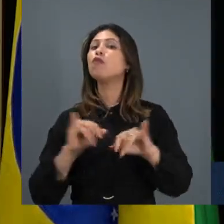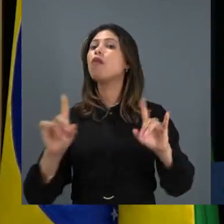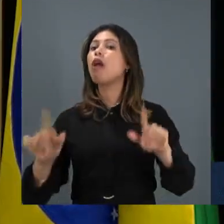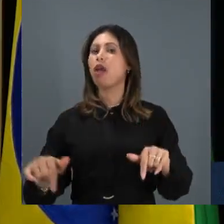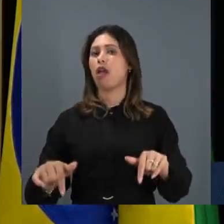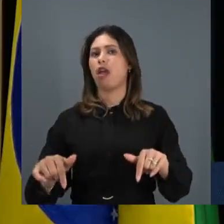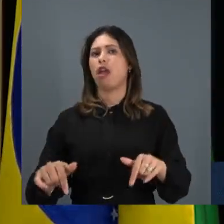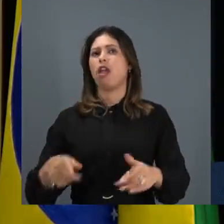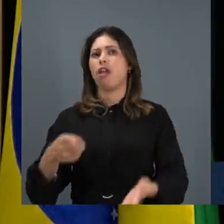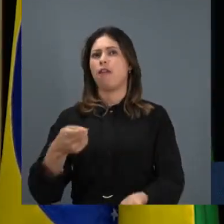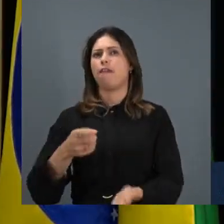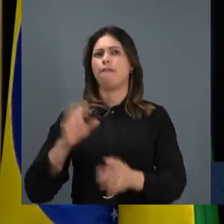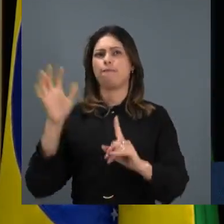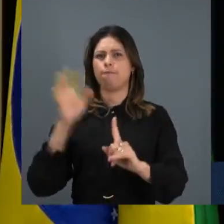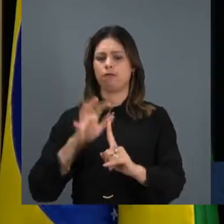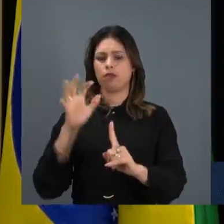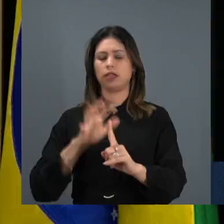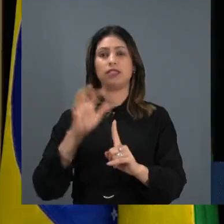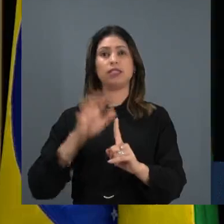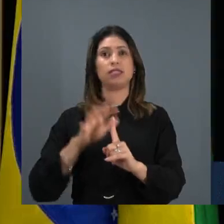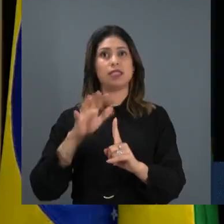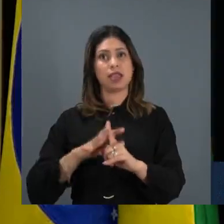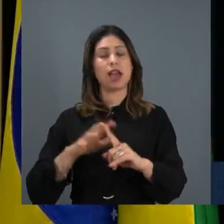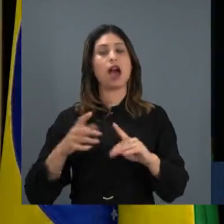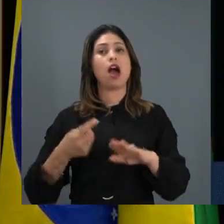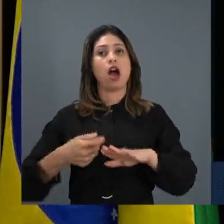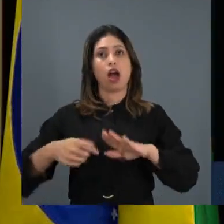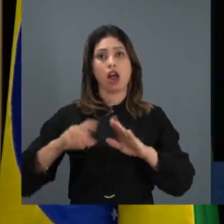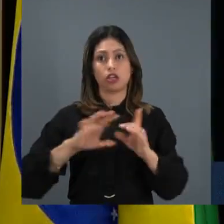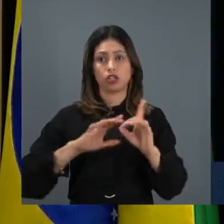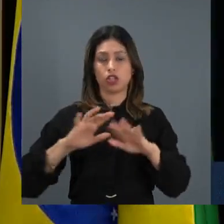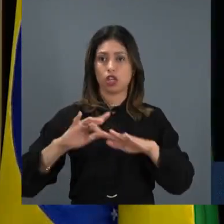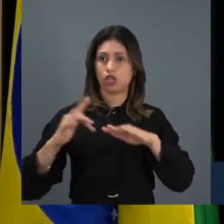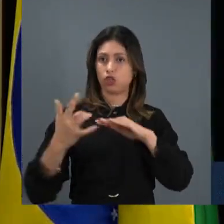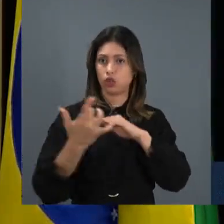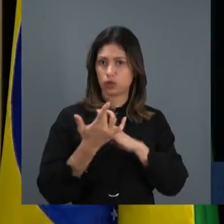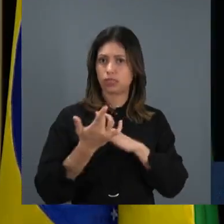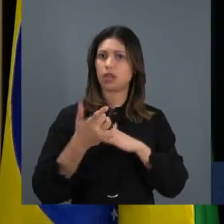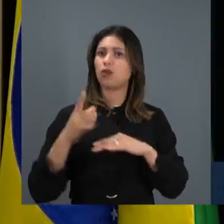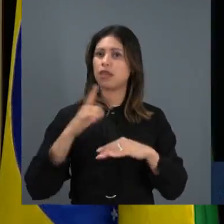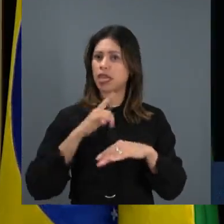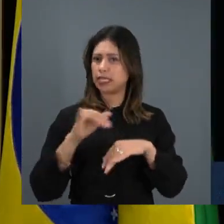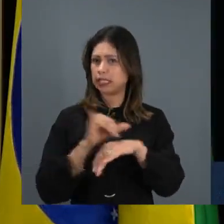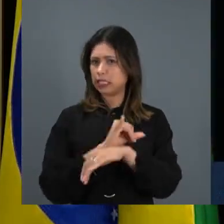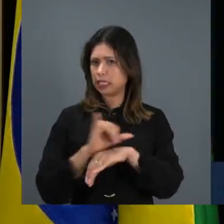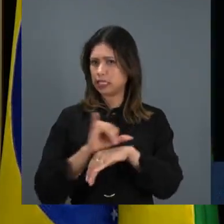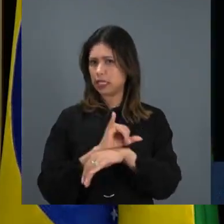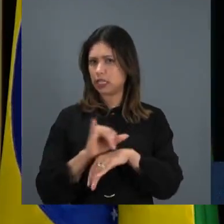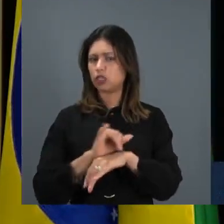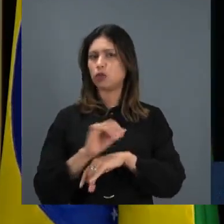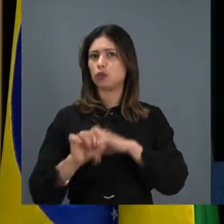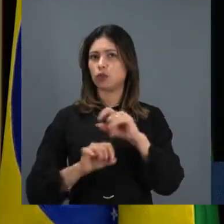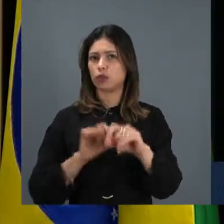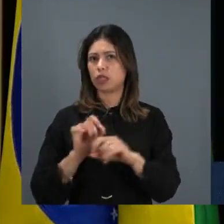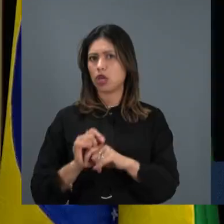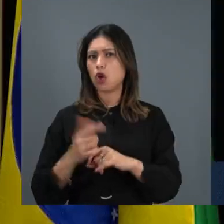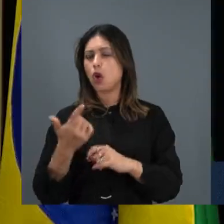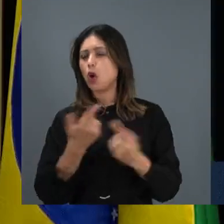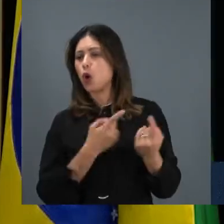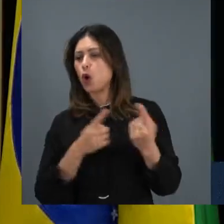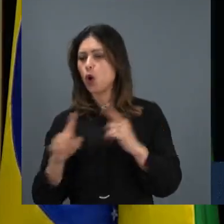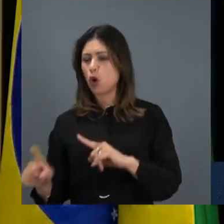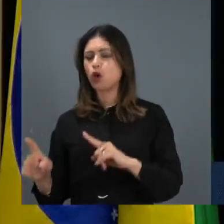temas selecionados pelo partido e pelo governo. A estratégia inclui ataques coordenados contra críticos do governo